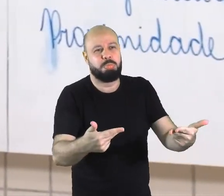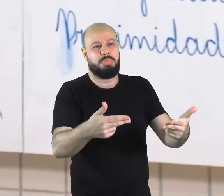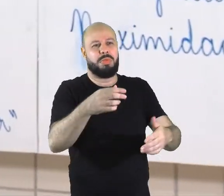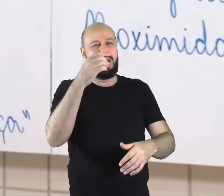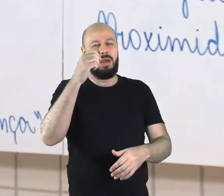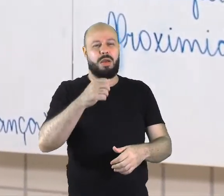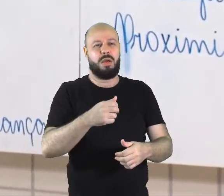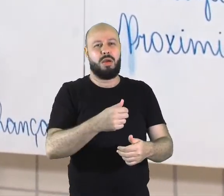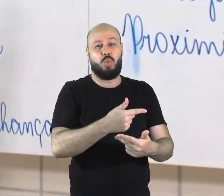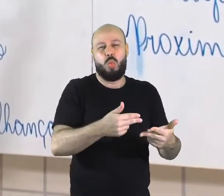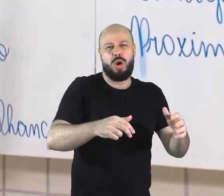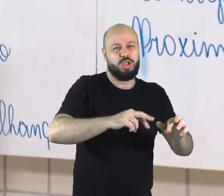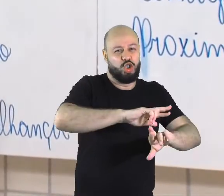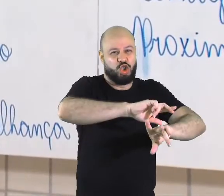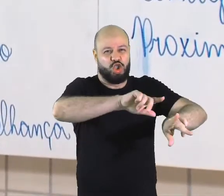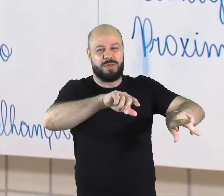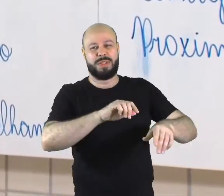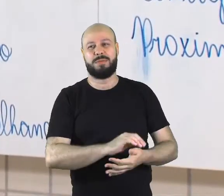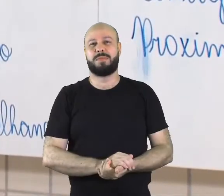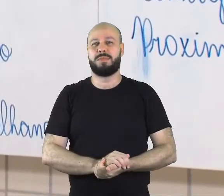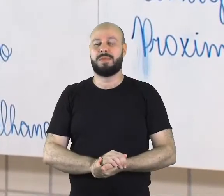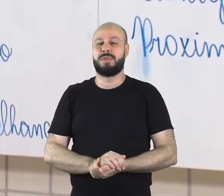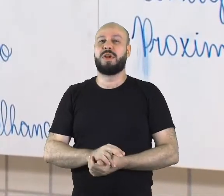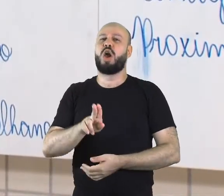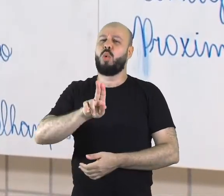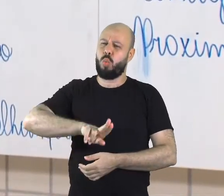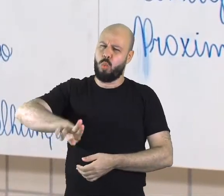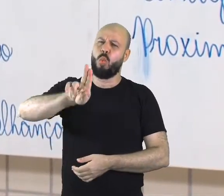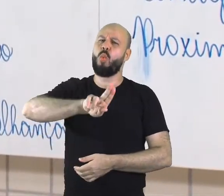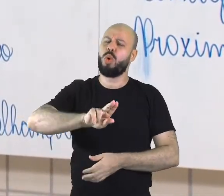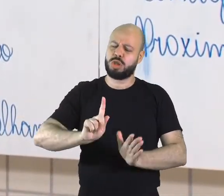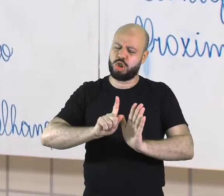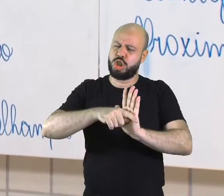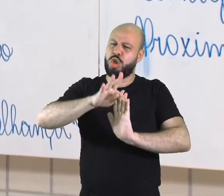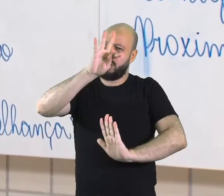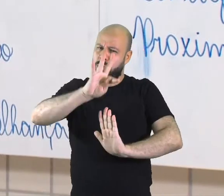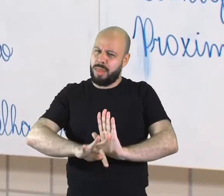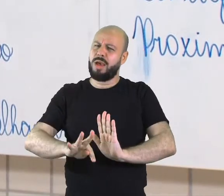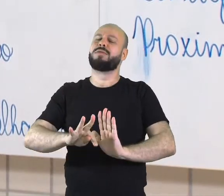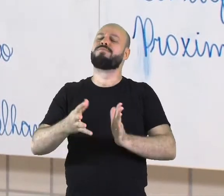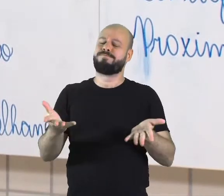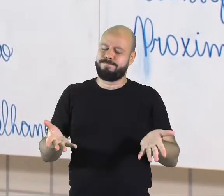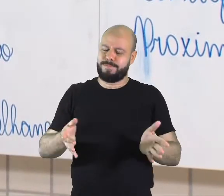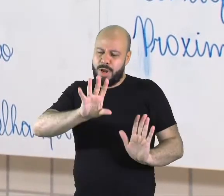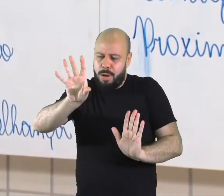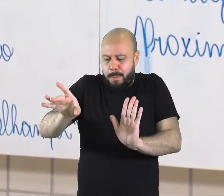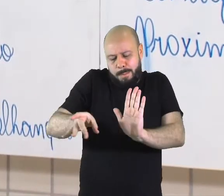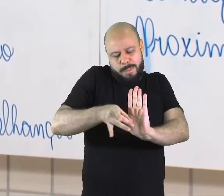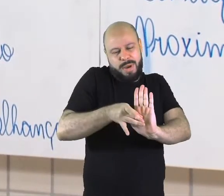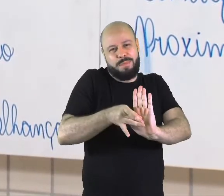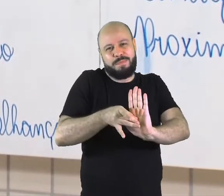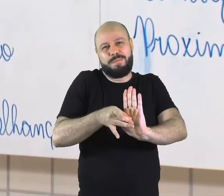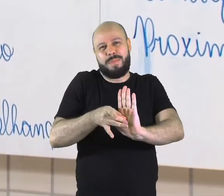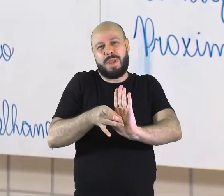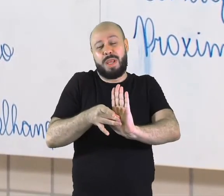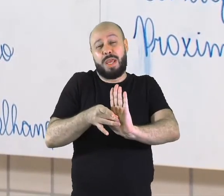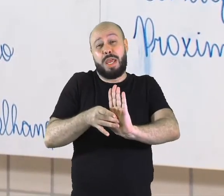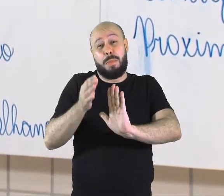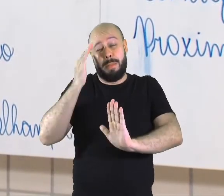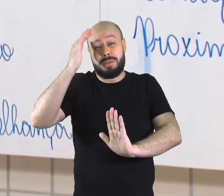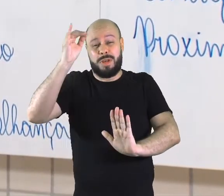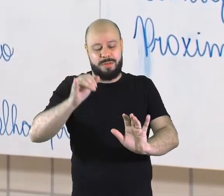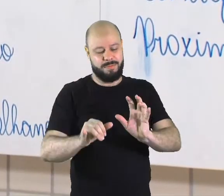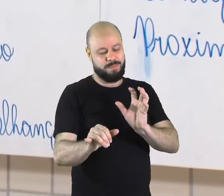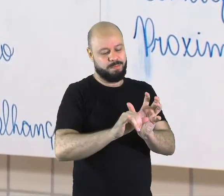Vocês irão notar que ela é muito utilizada nos mais diversos gêneros textuais, a personificação, principalmente nas